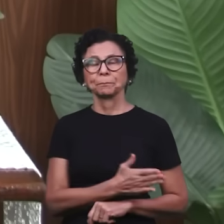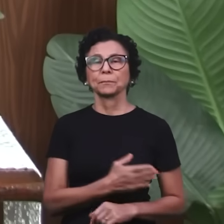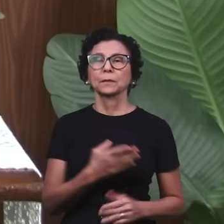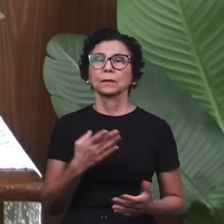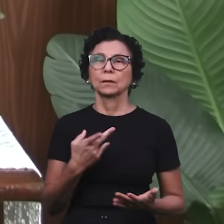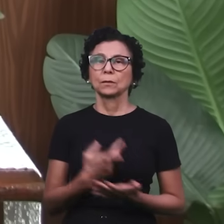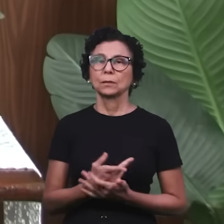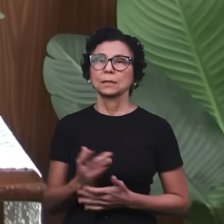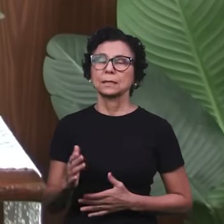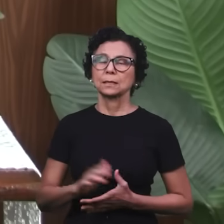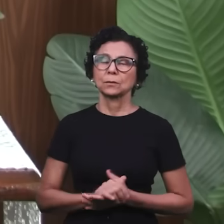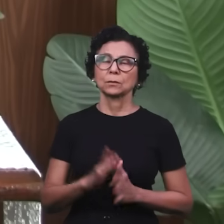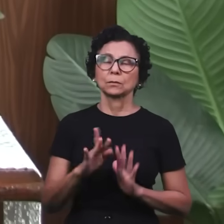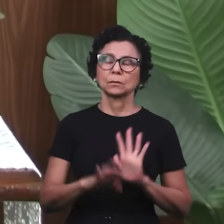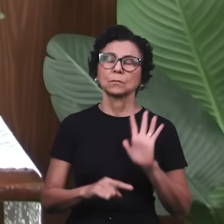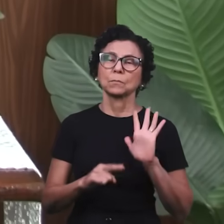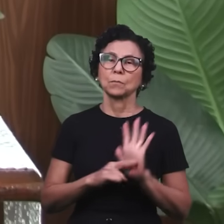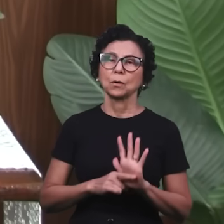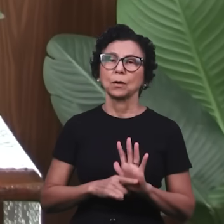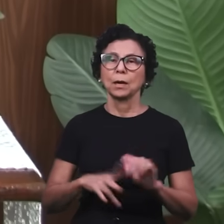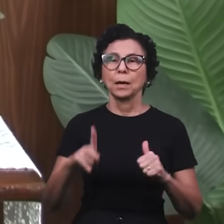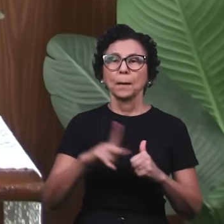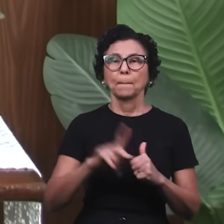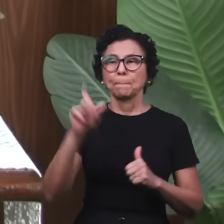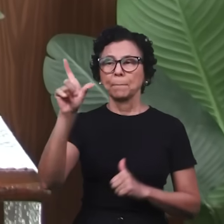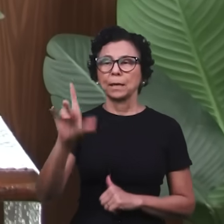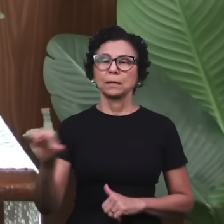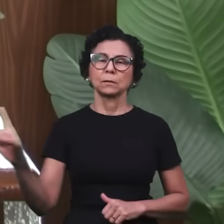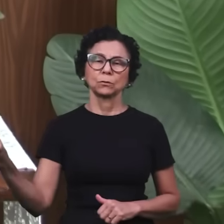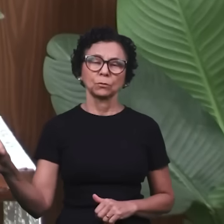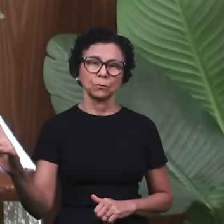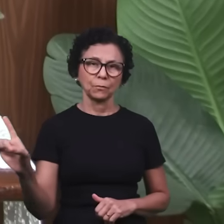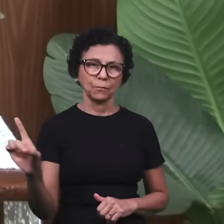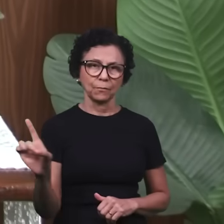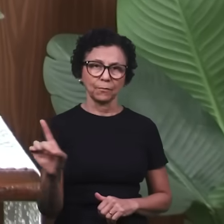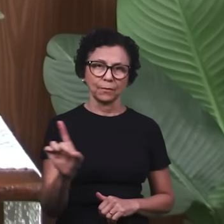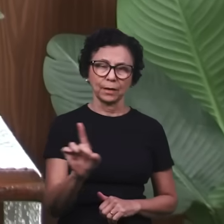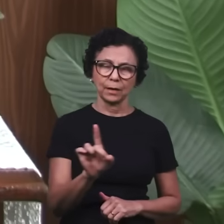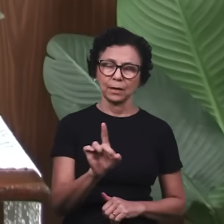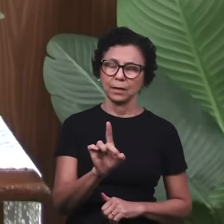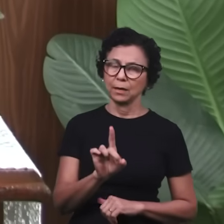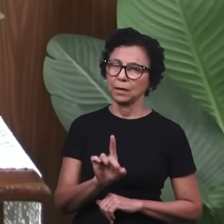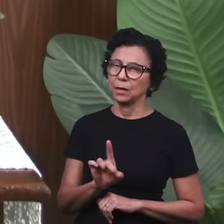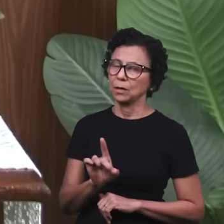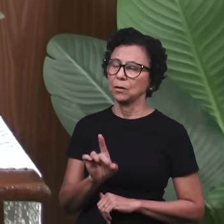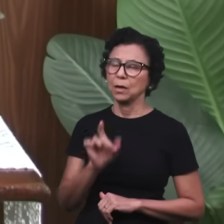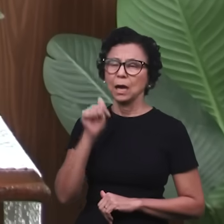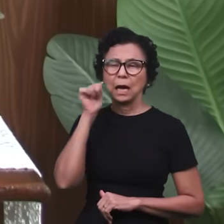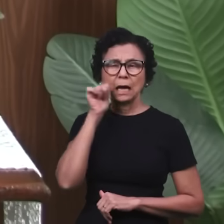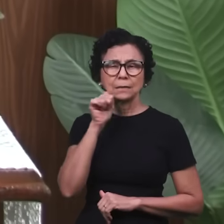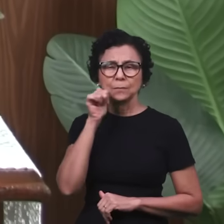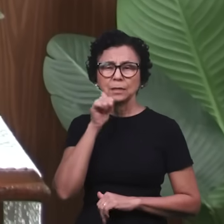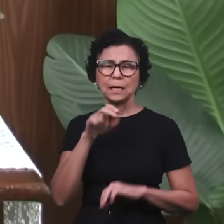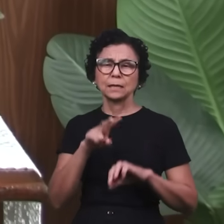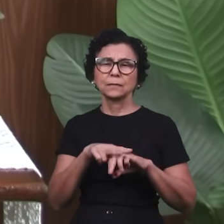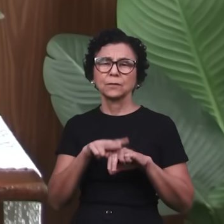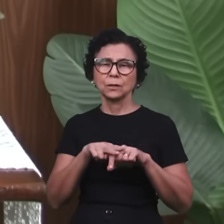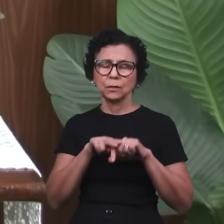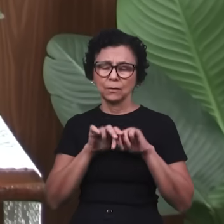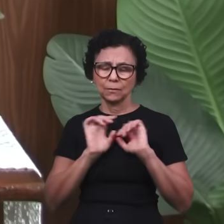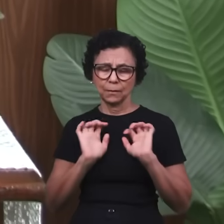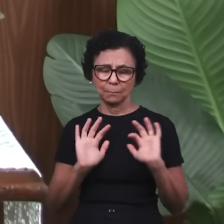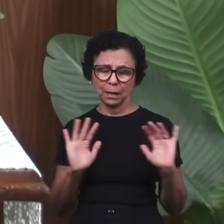havia uma tristeza. Todas as mulheres, as viúvas, elas rodearam e elas choravam e elas mostraram